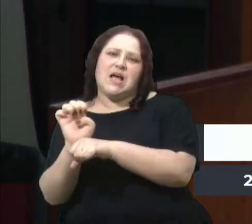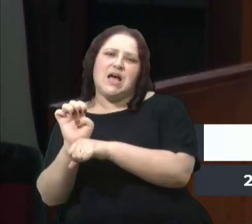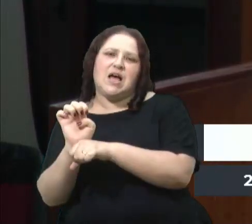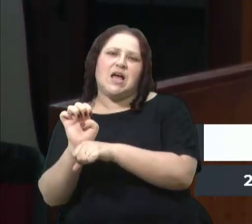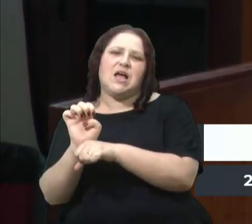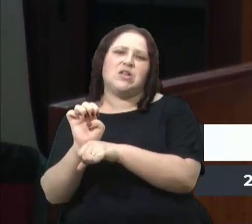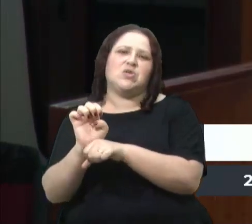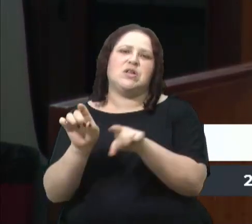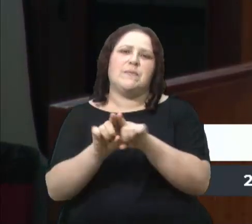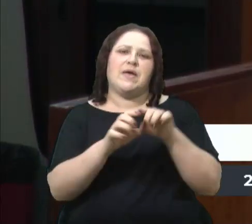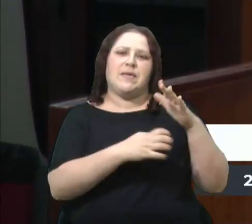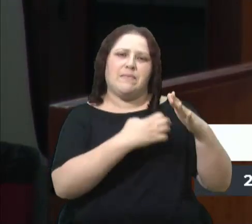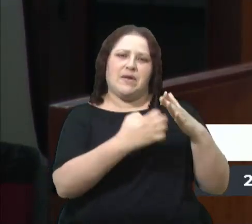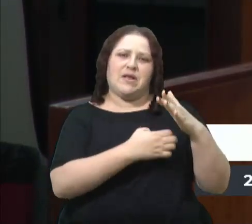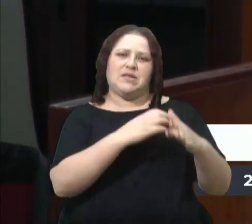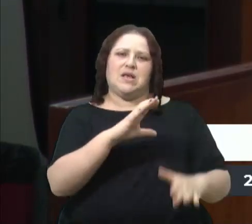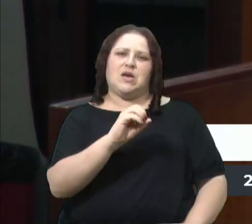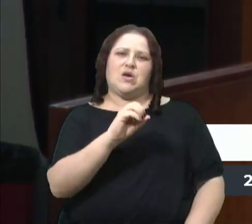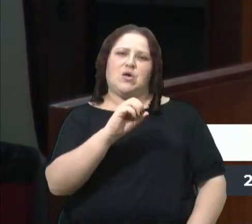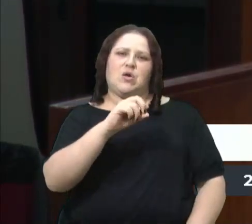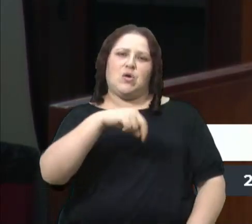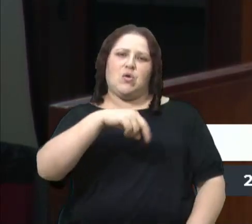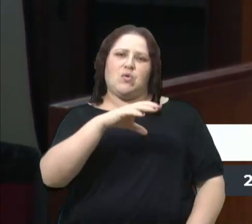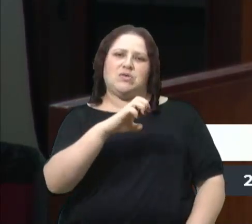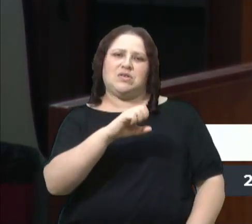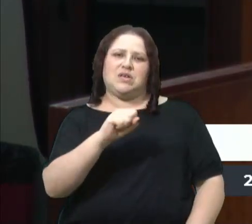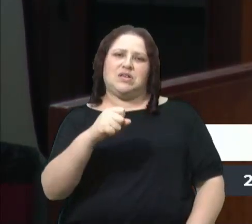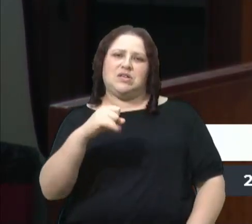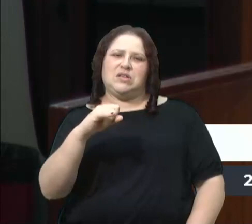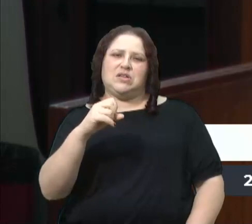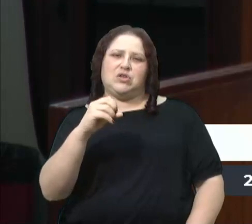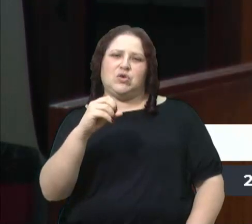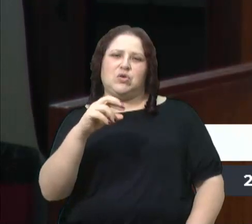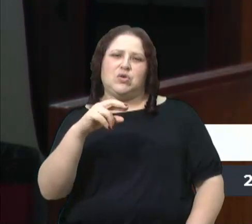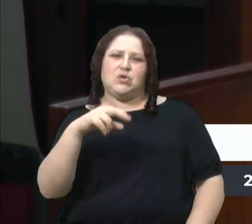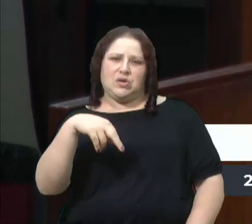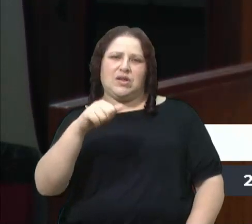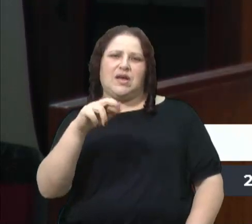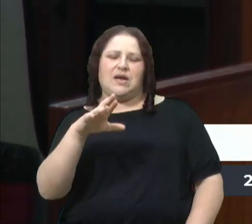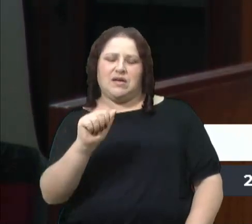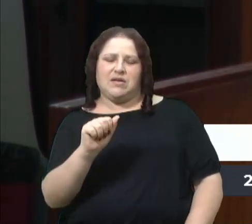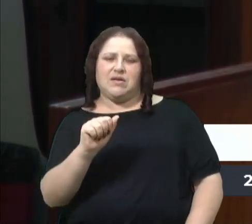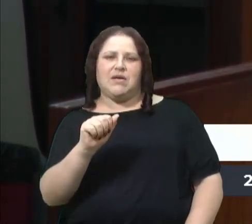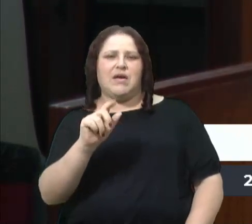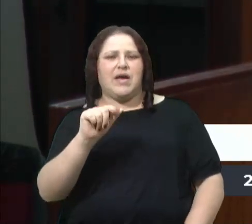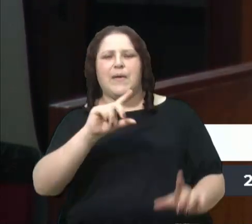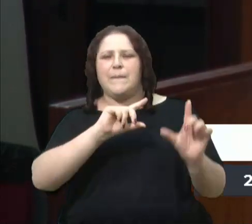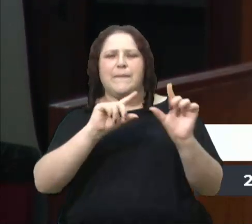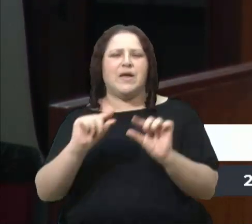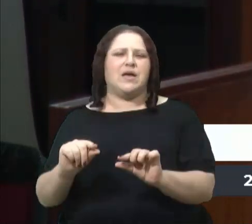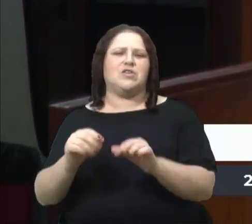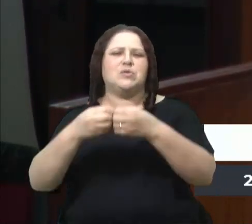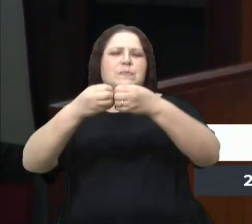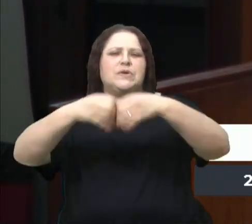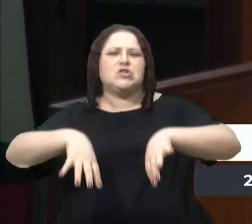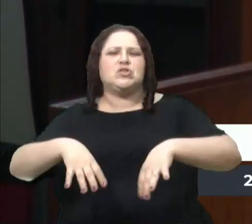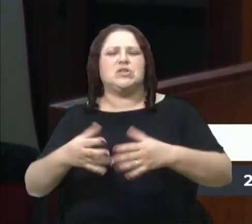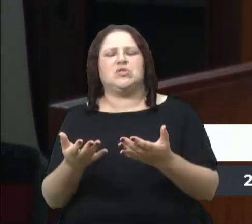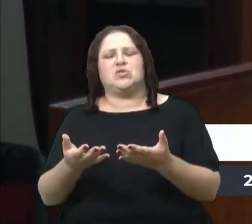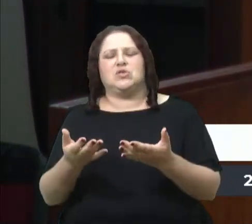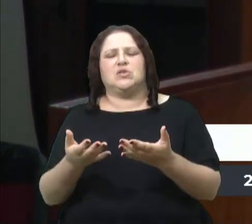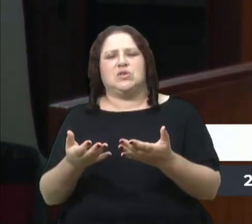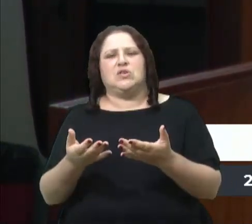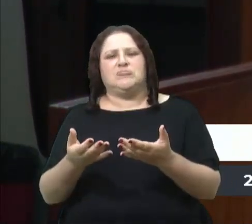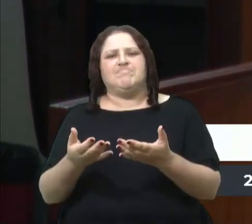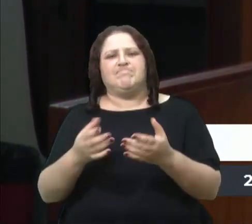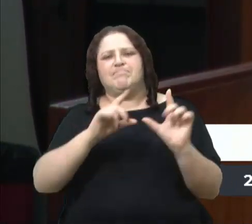a concessionária, para que a gente pudesse, né, que impactasse o quanto mais, né, possível, no